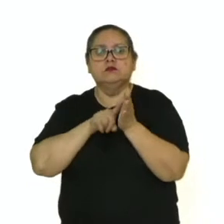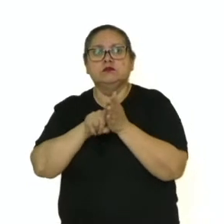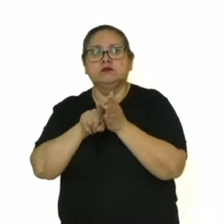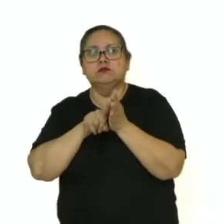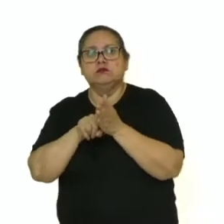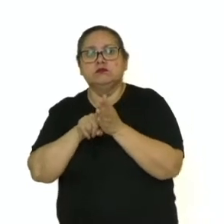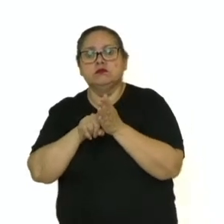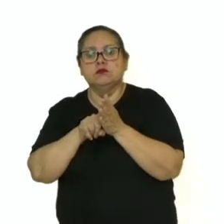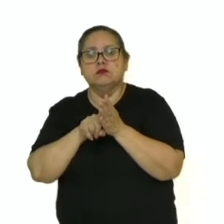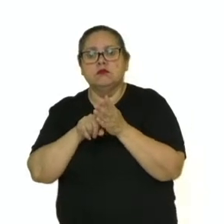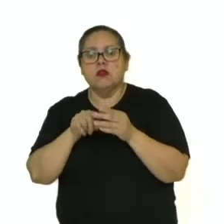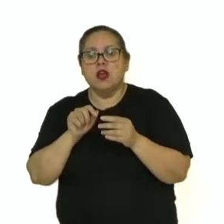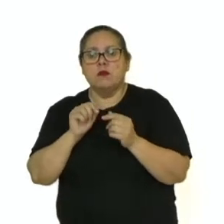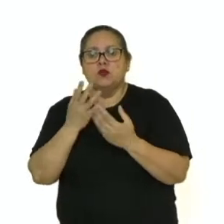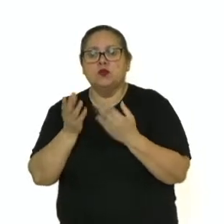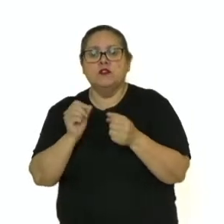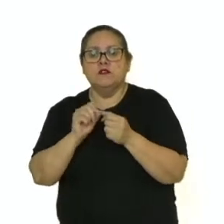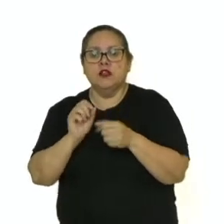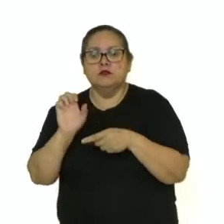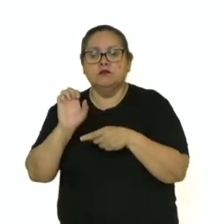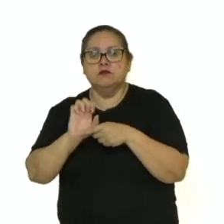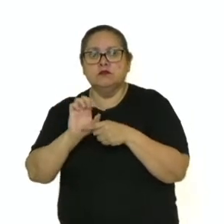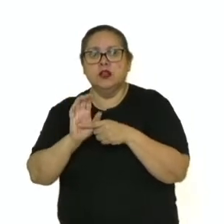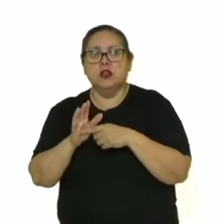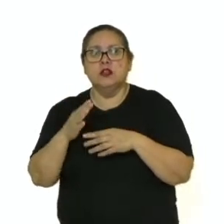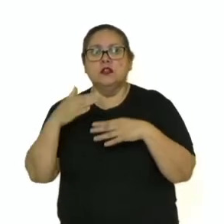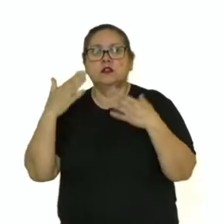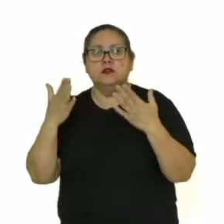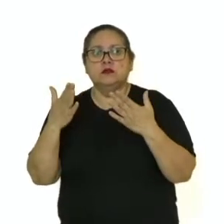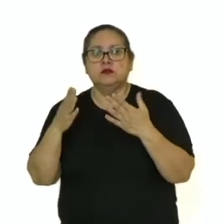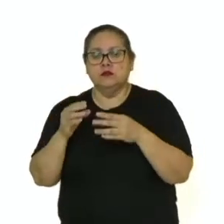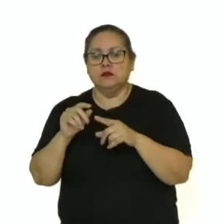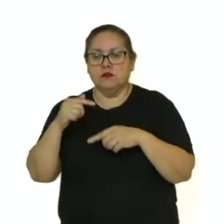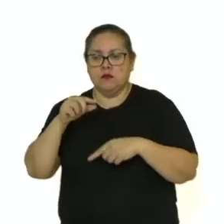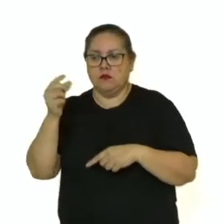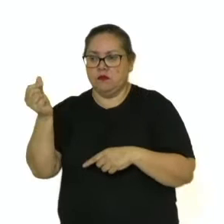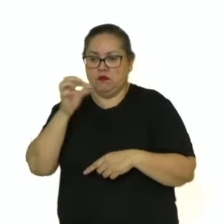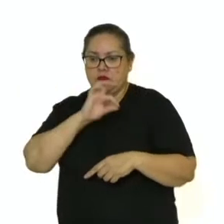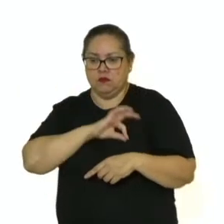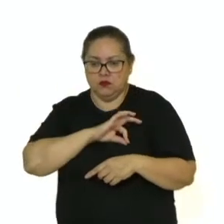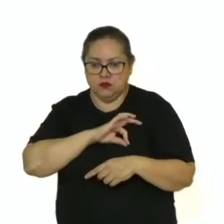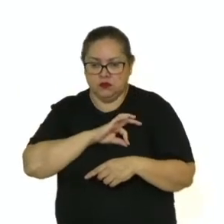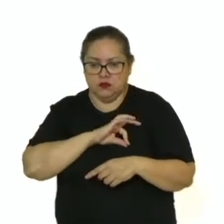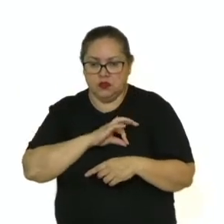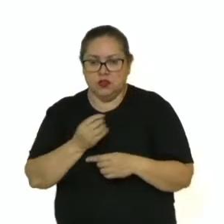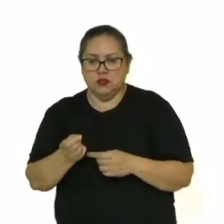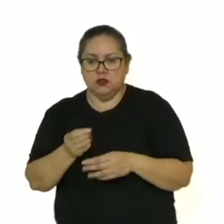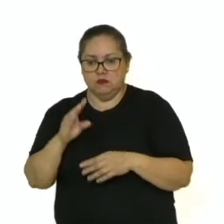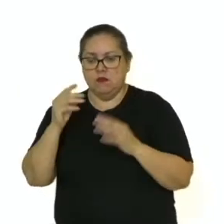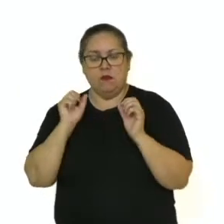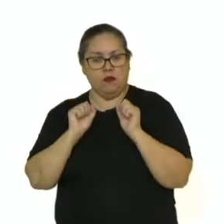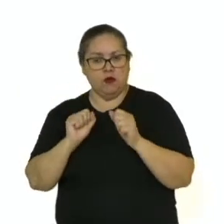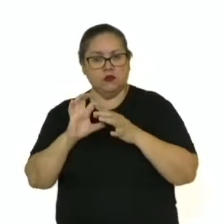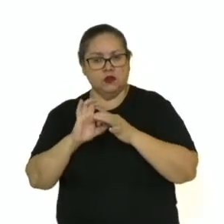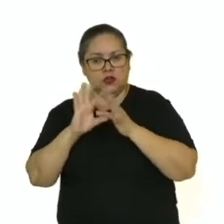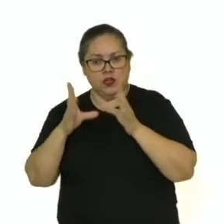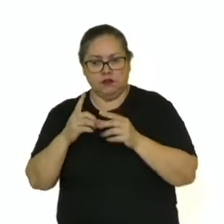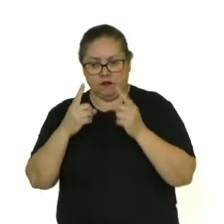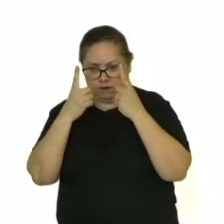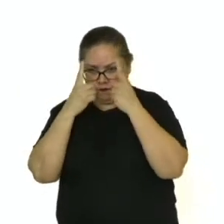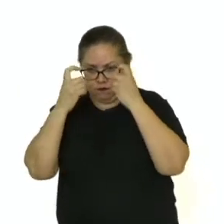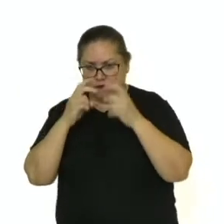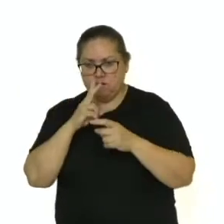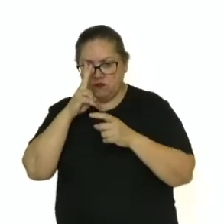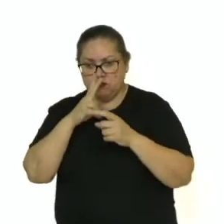Questionamentos sobre a ação estatal. Ainda que a instituição policial detenha legitimidade para usar a força física em